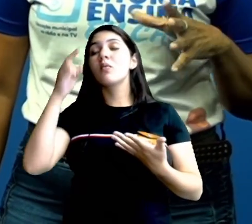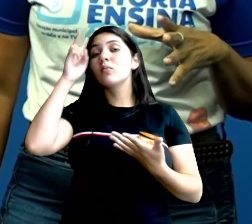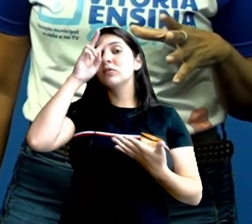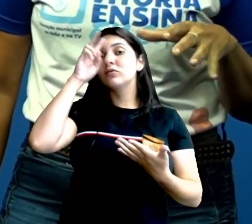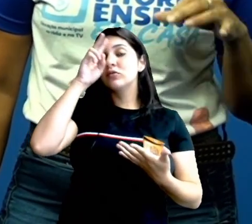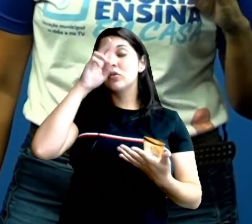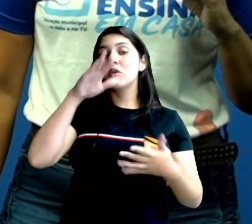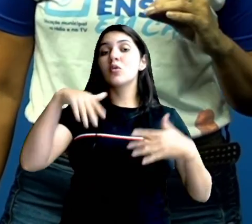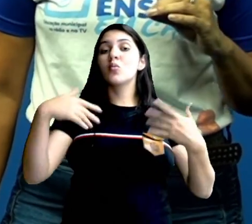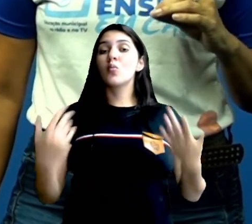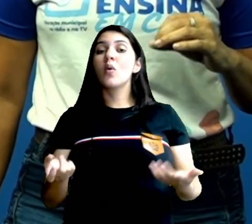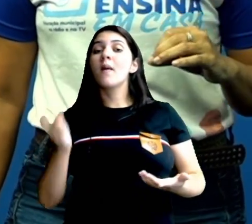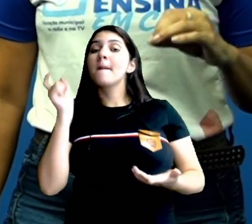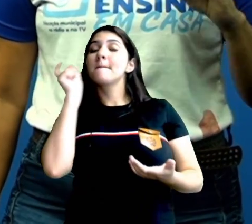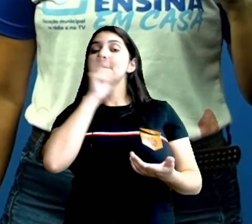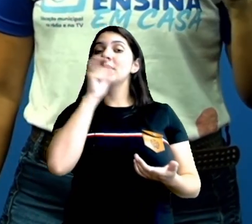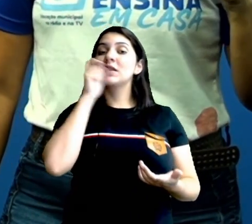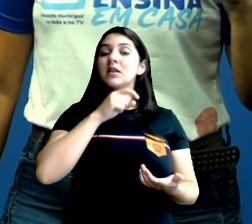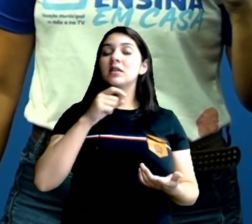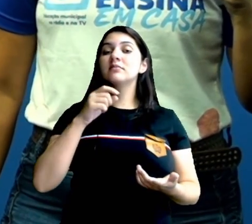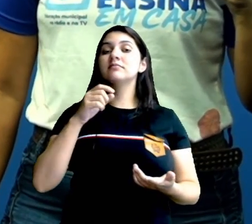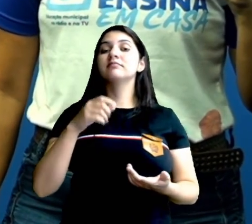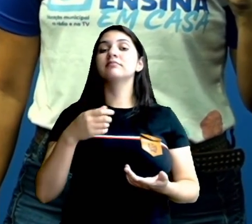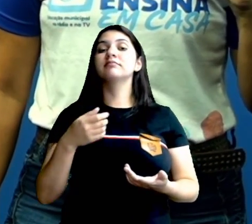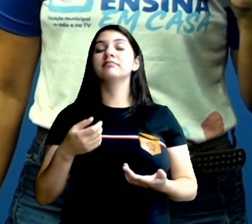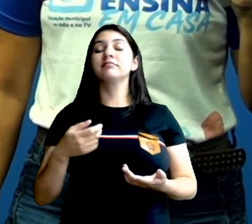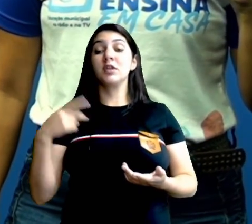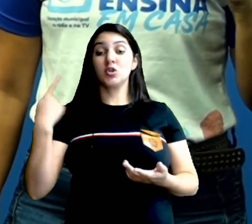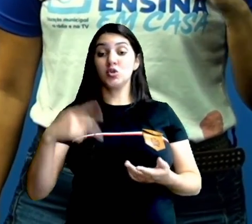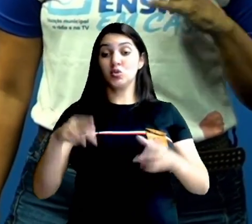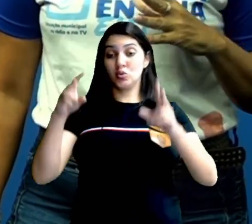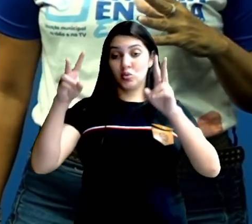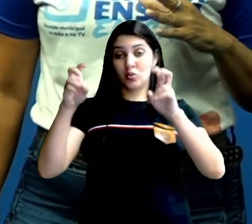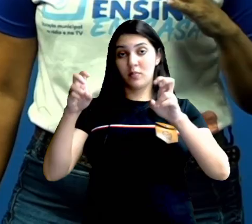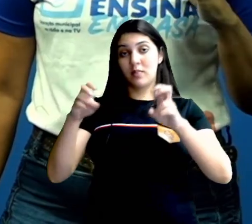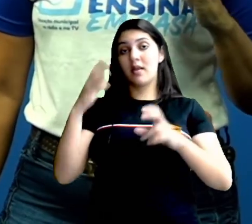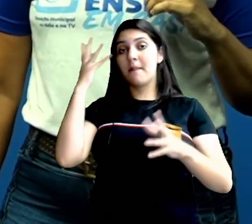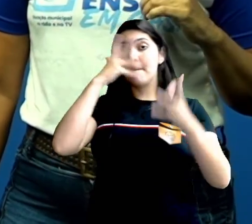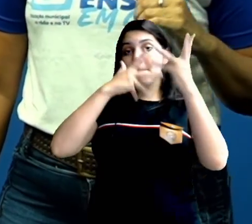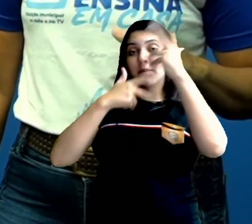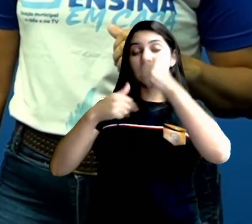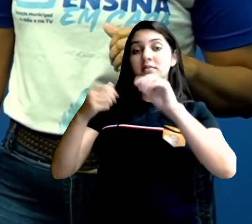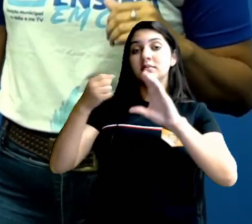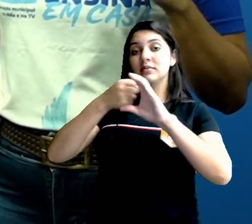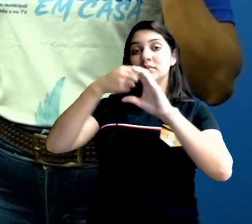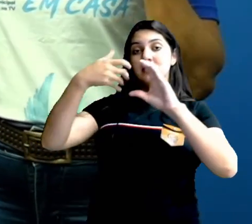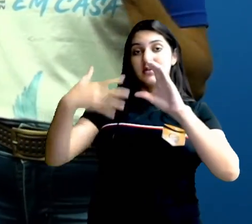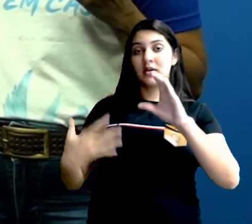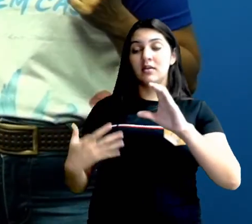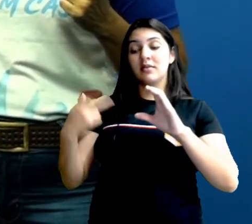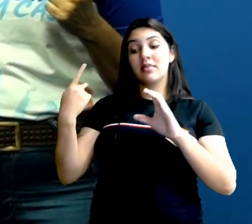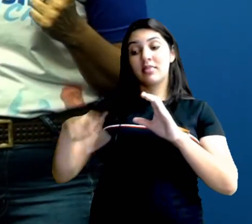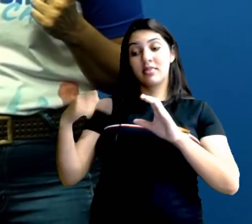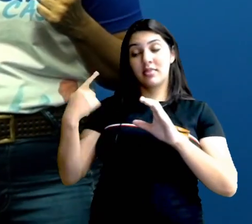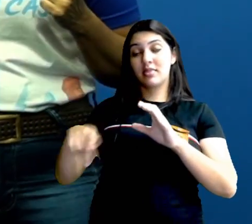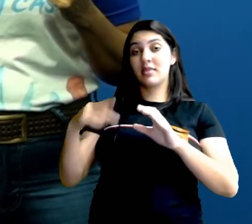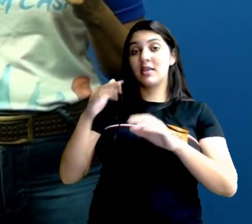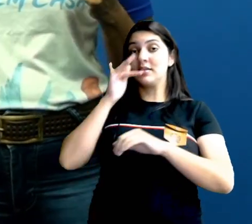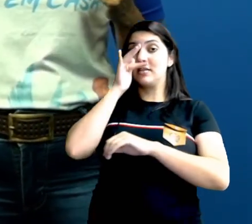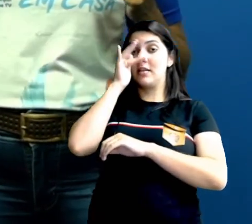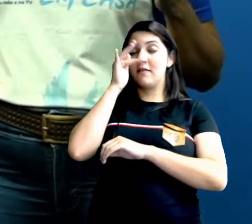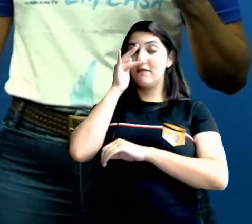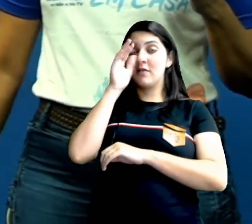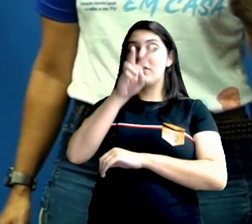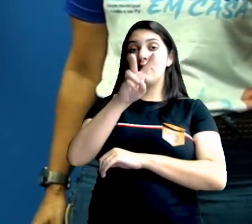é o mito, qual é o conto sobre a beleza e a característica dessa planta